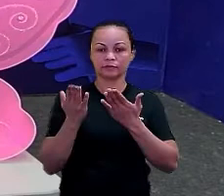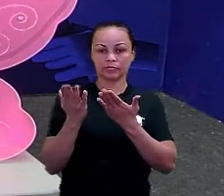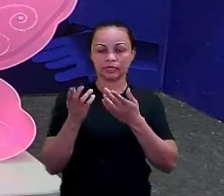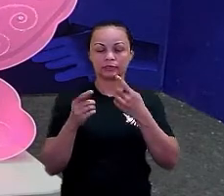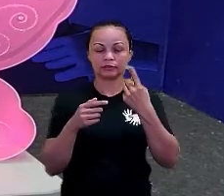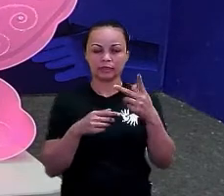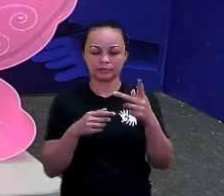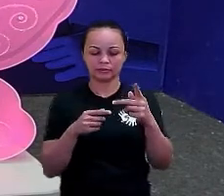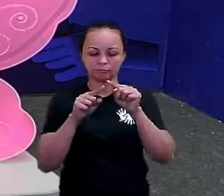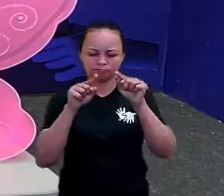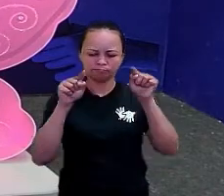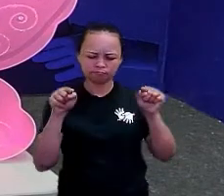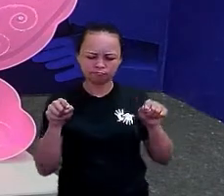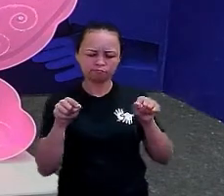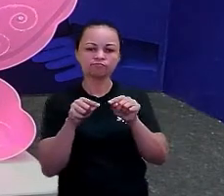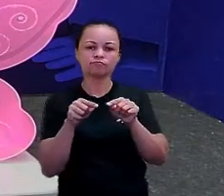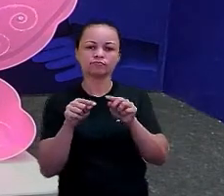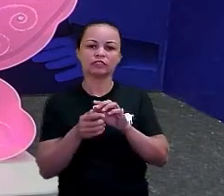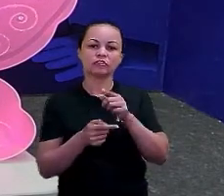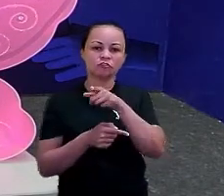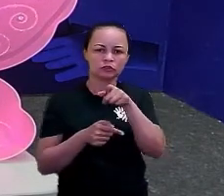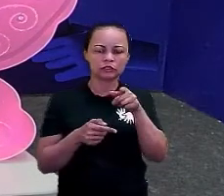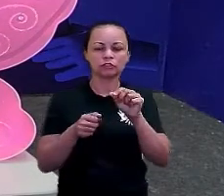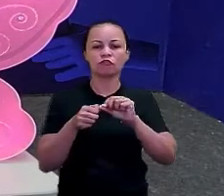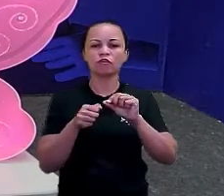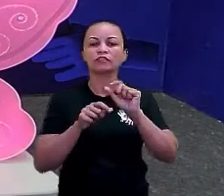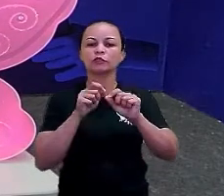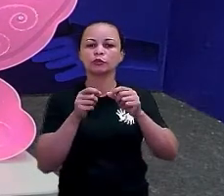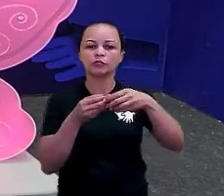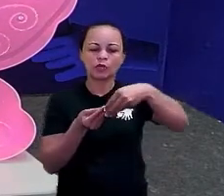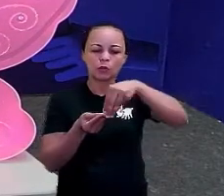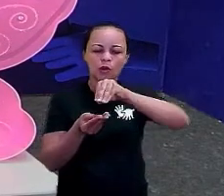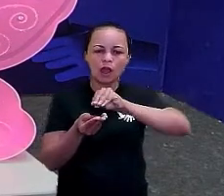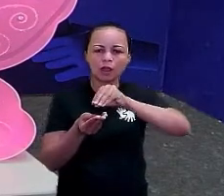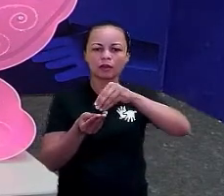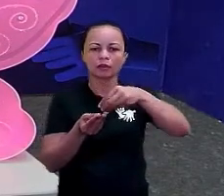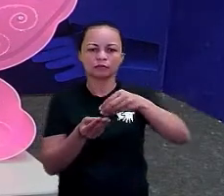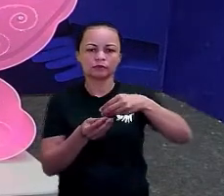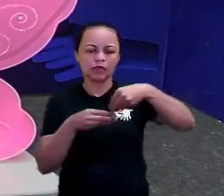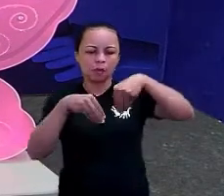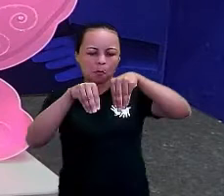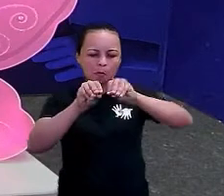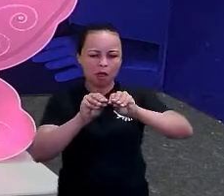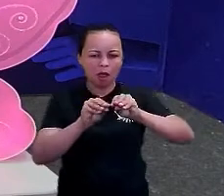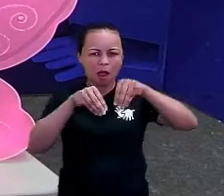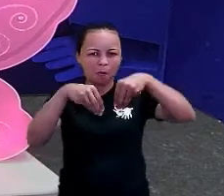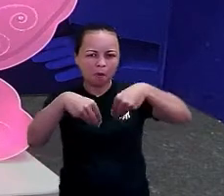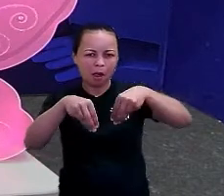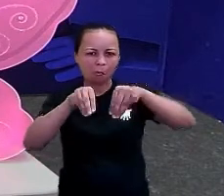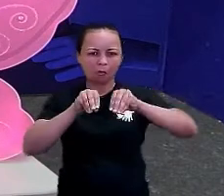E você vai fazer um leque, tá bom? Vai dobrando, ó.